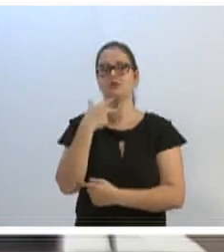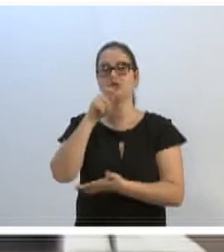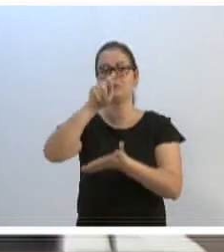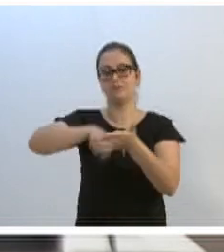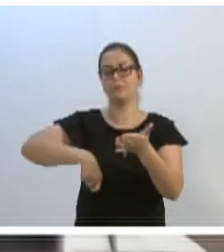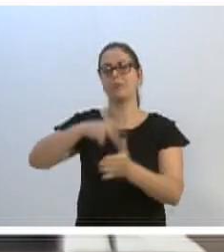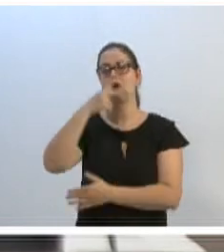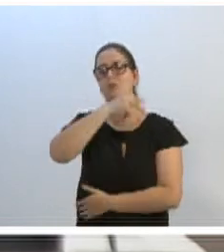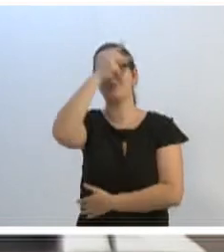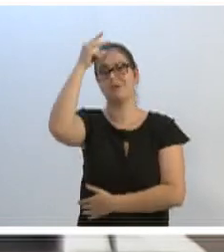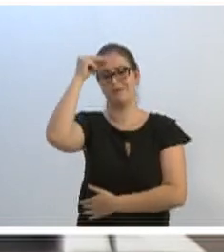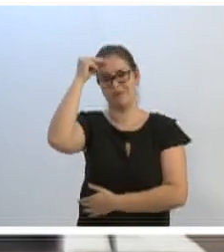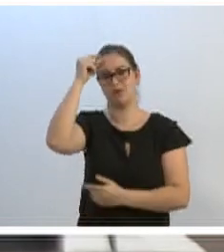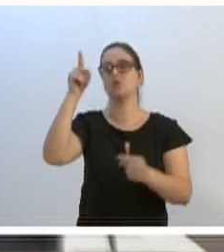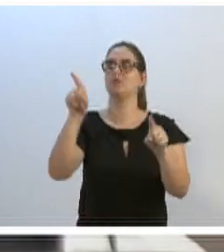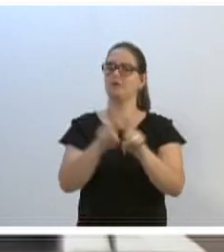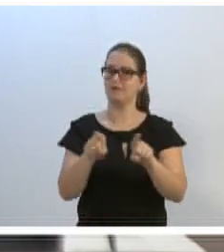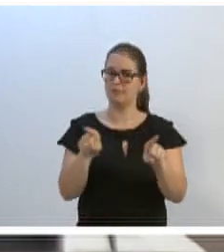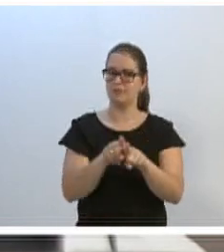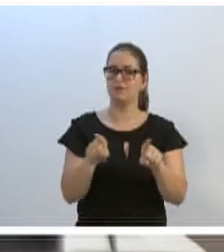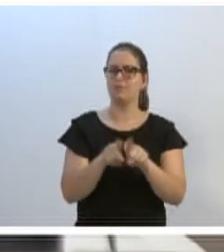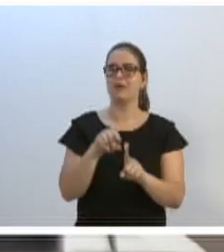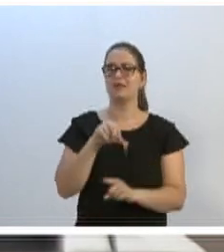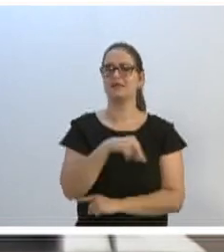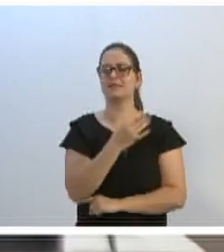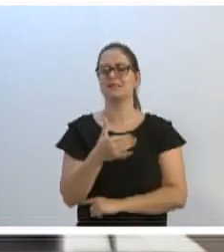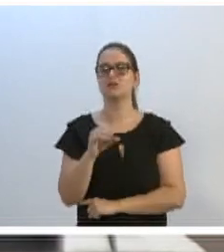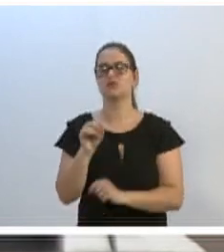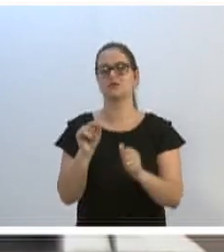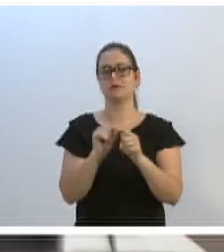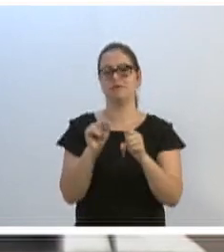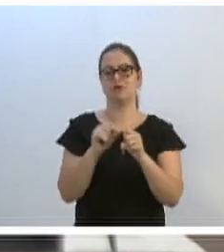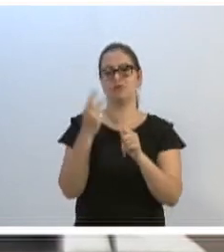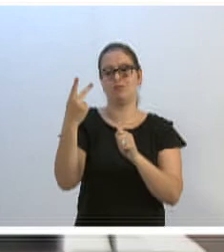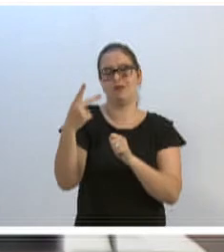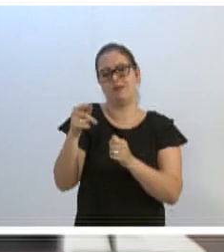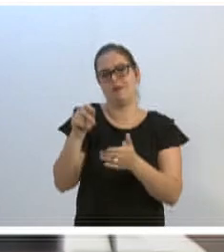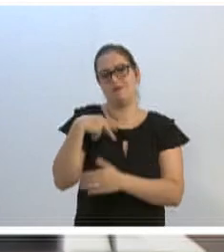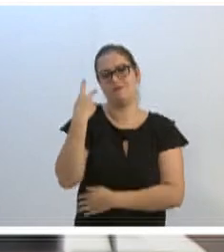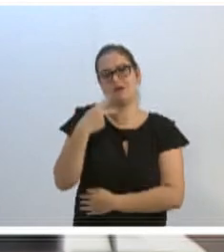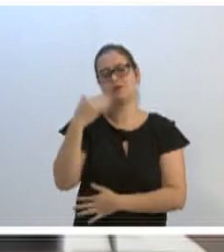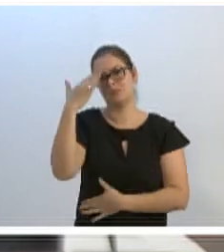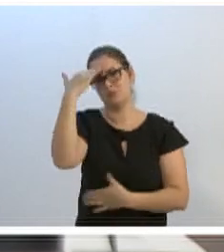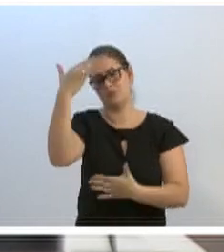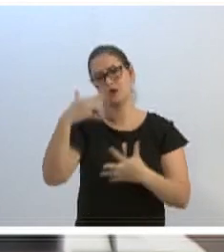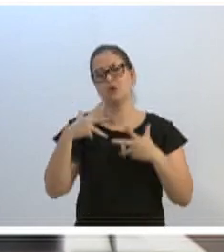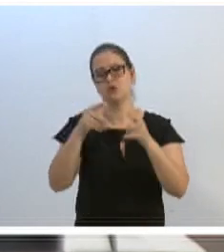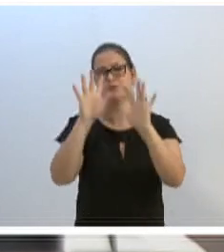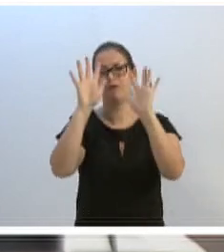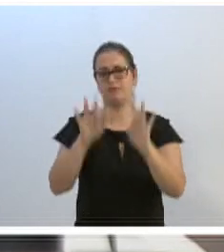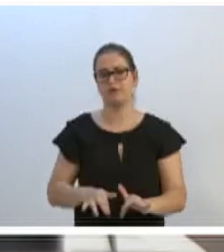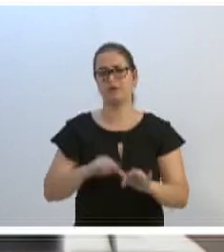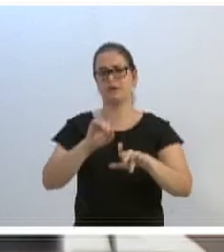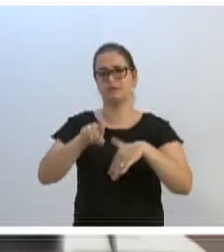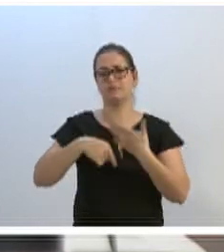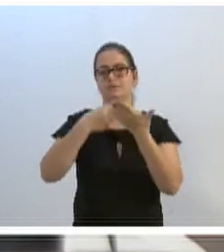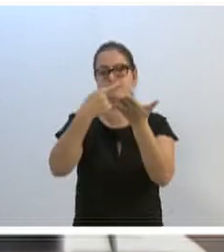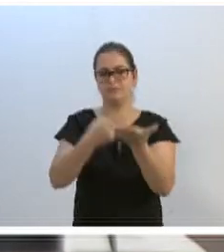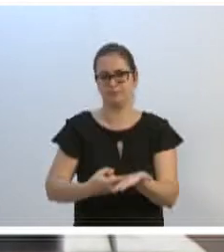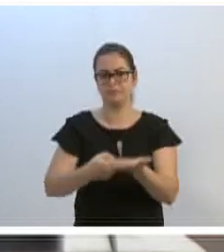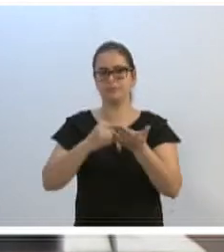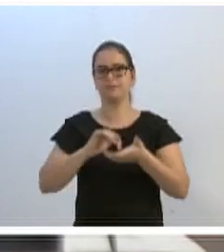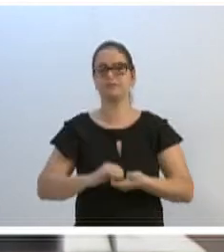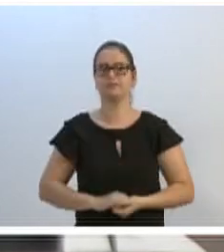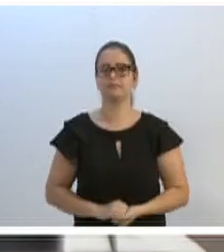que ele vem assinando, inclusive sanções que ele está sendo feito por ele. Obrigado a todos, dou por encerrada a presente reunião.